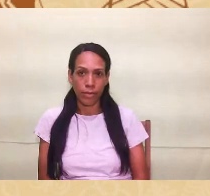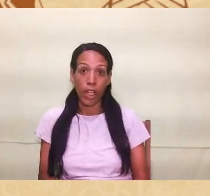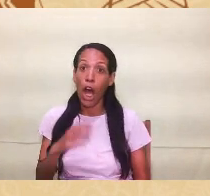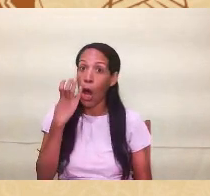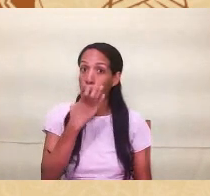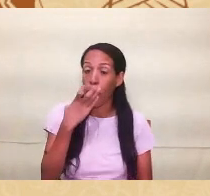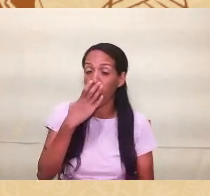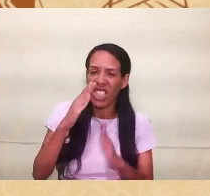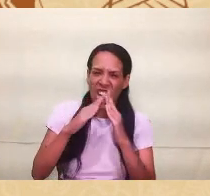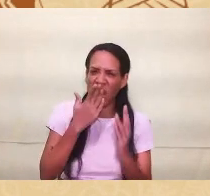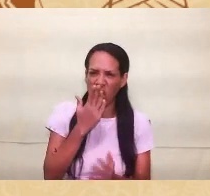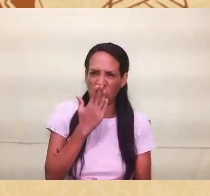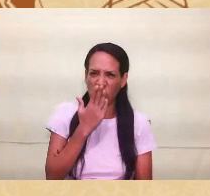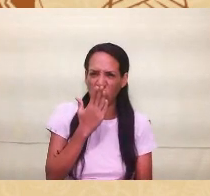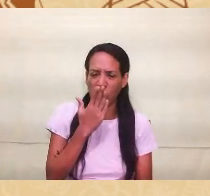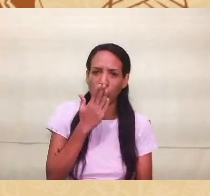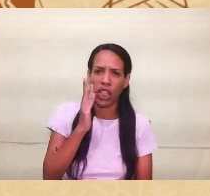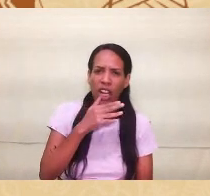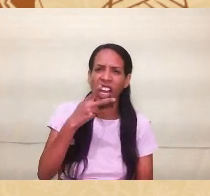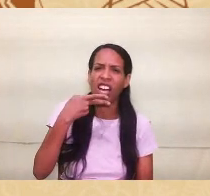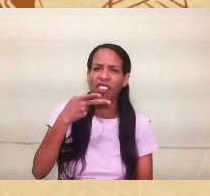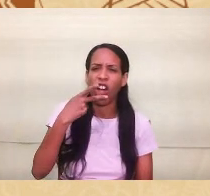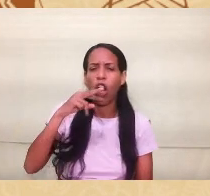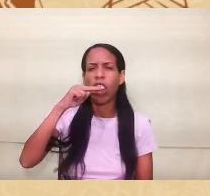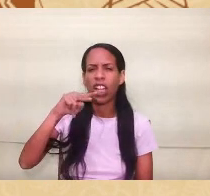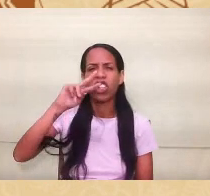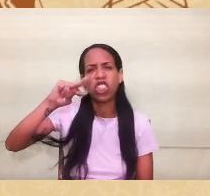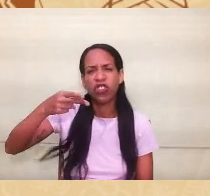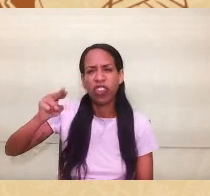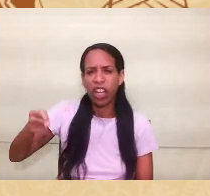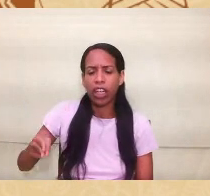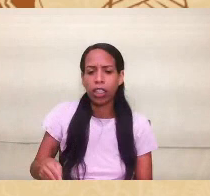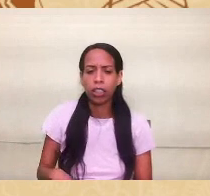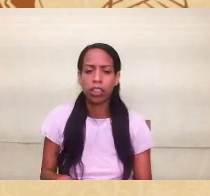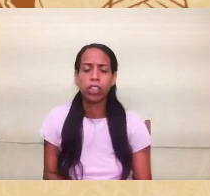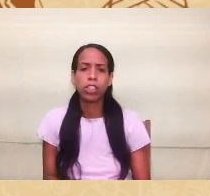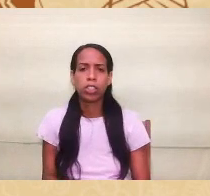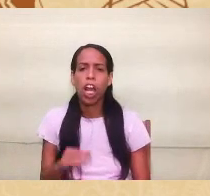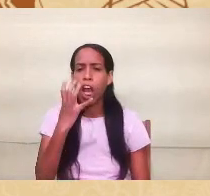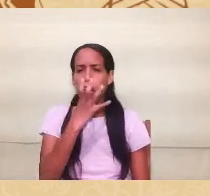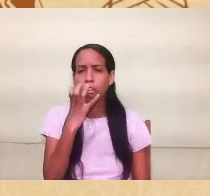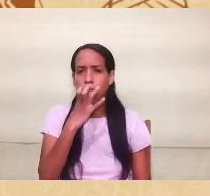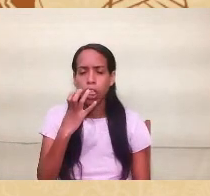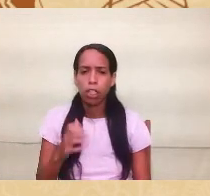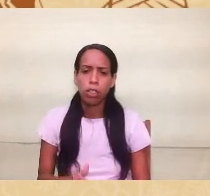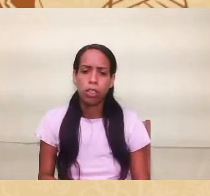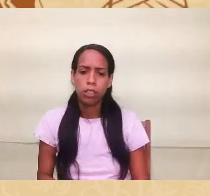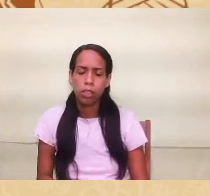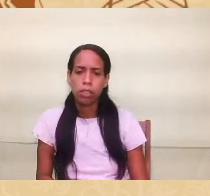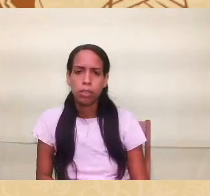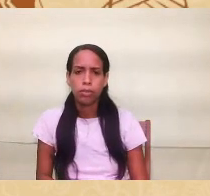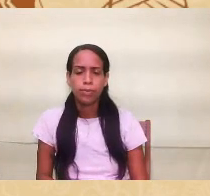pé, poranga, ó, ixé, raí,